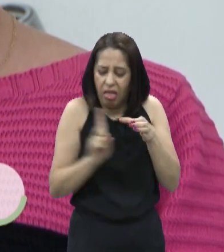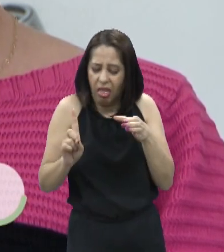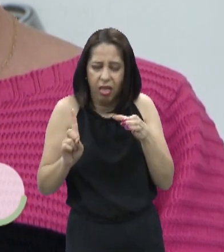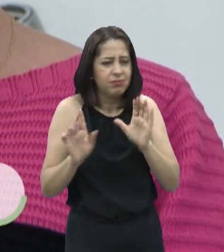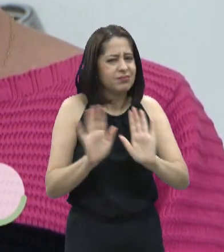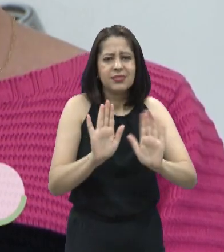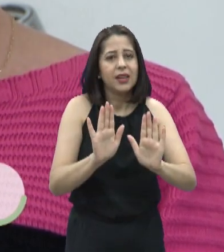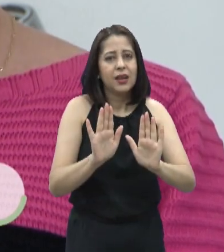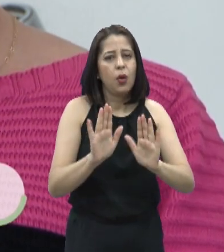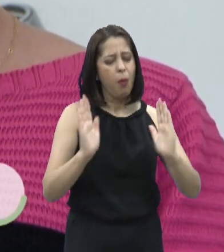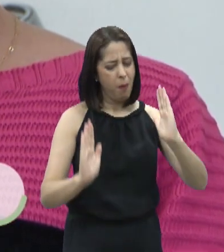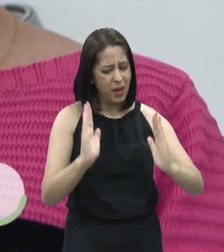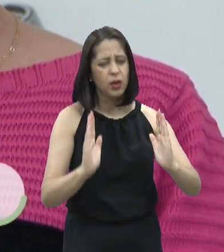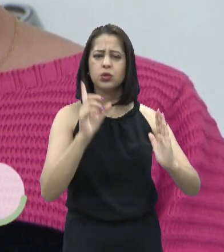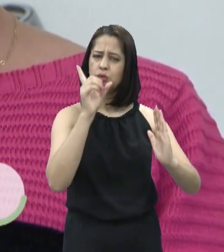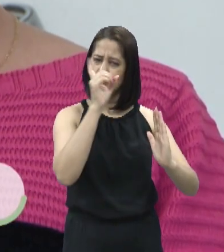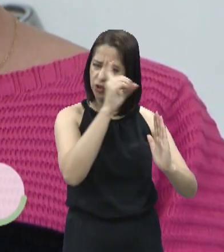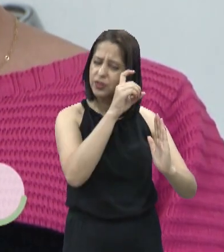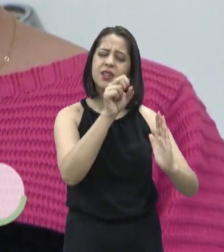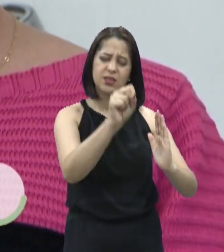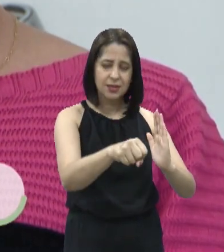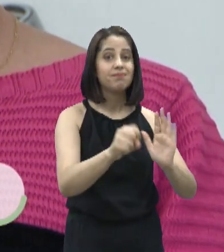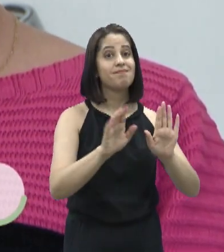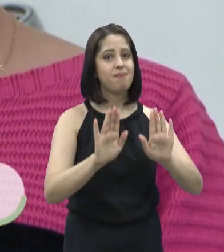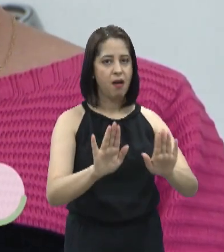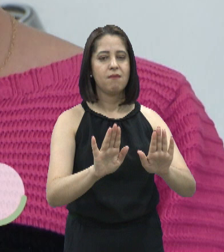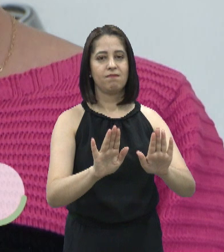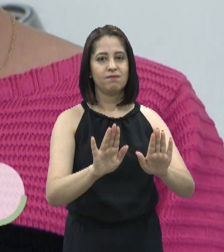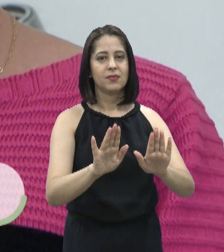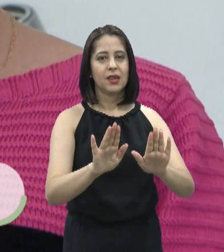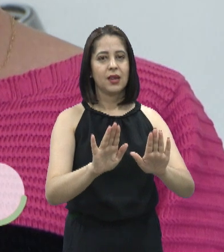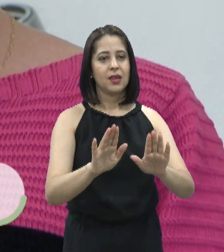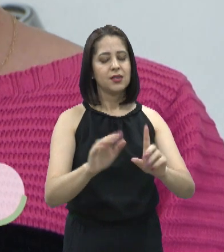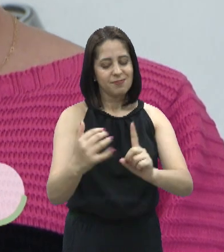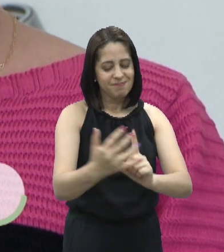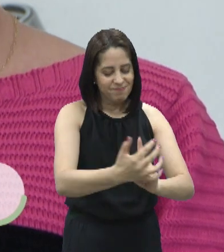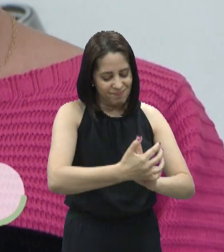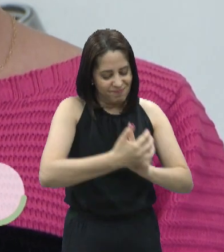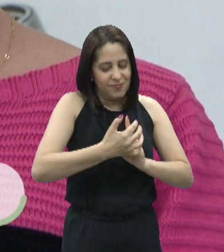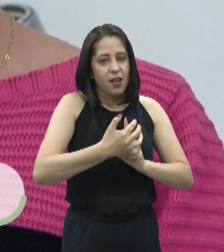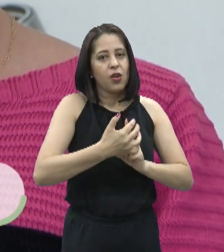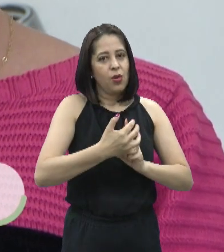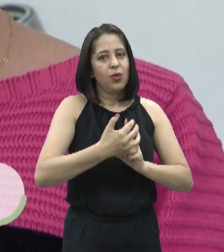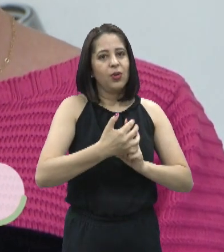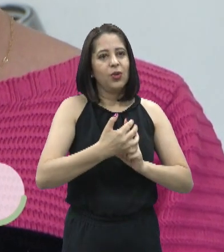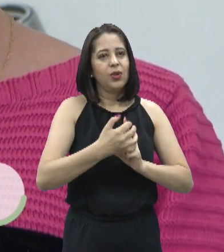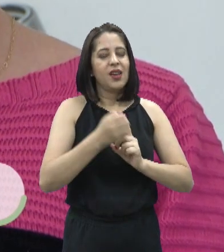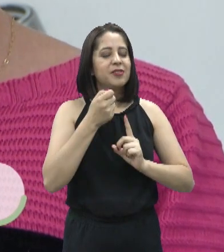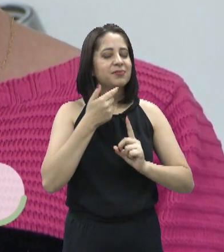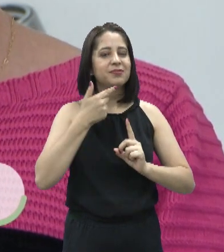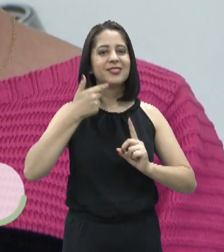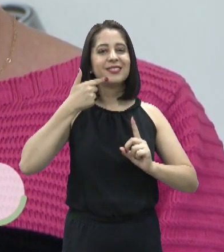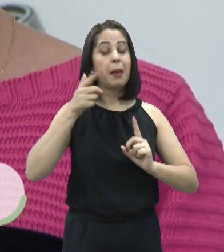momento que é difícil, mas que a gente, tendo esse acolhimento, a gente fica mais tranquila, mais